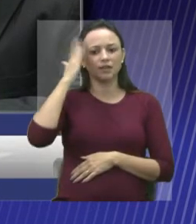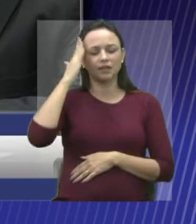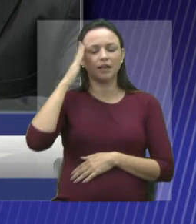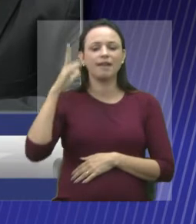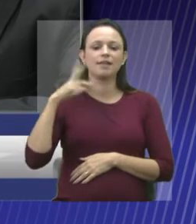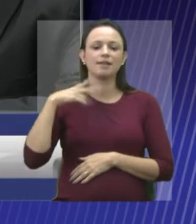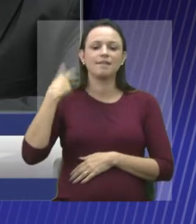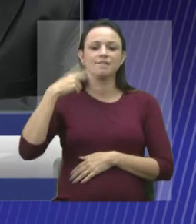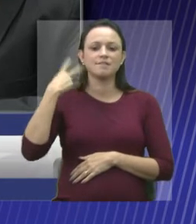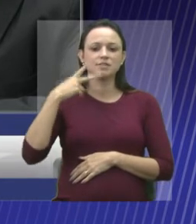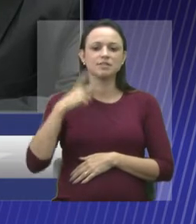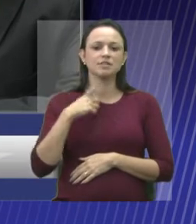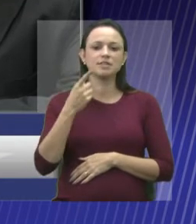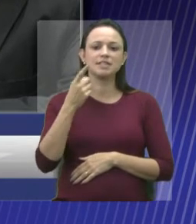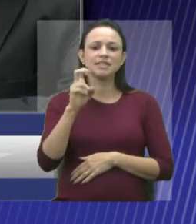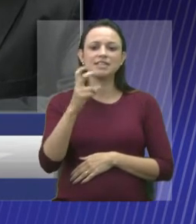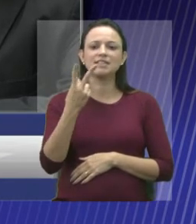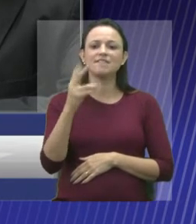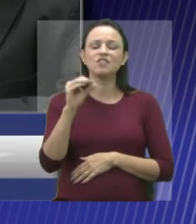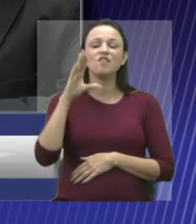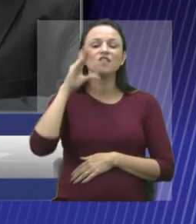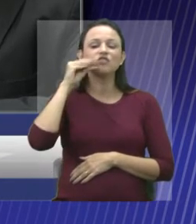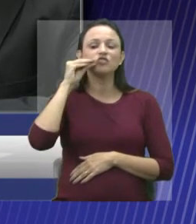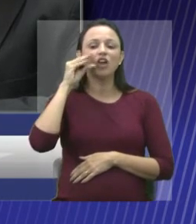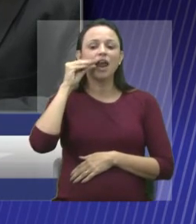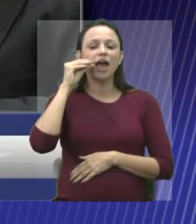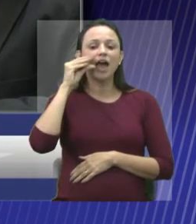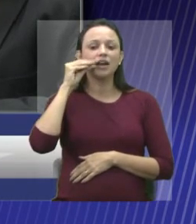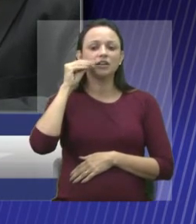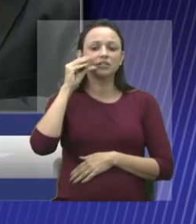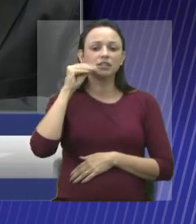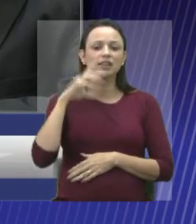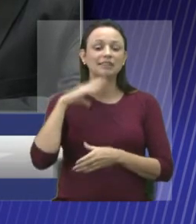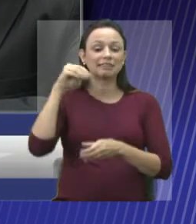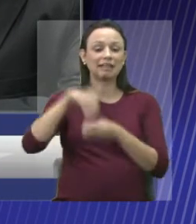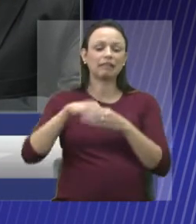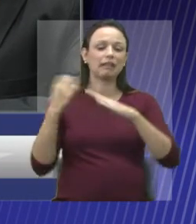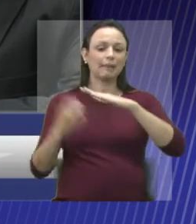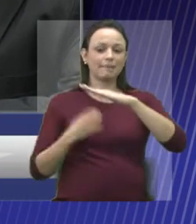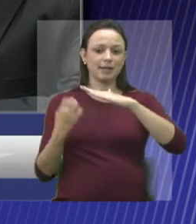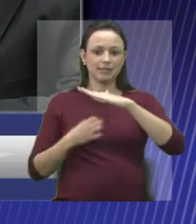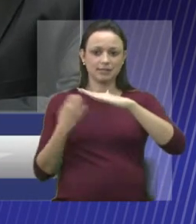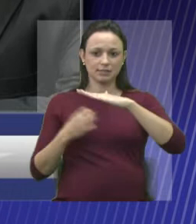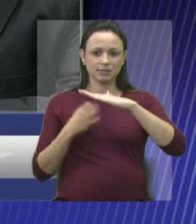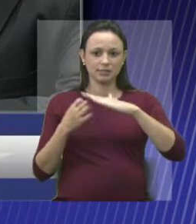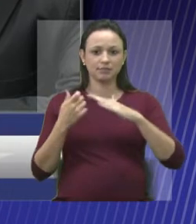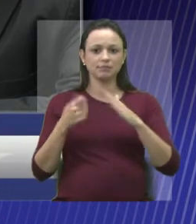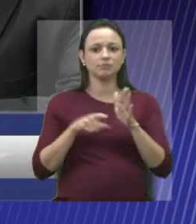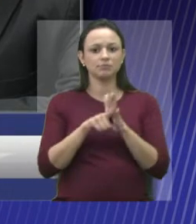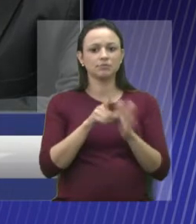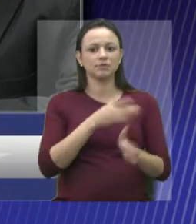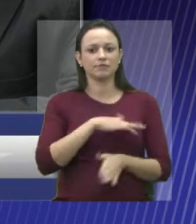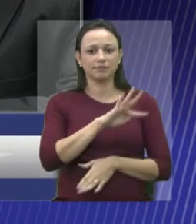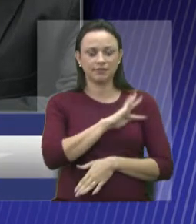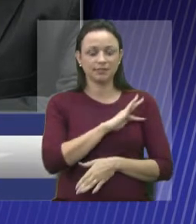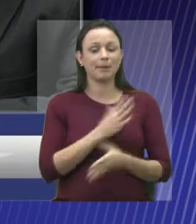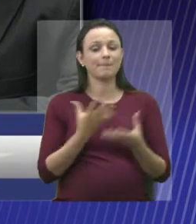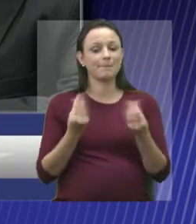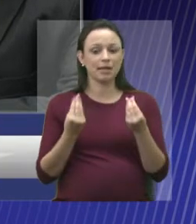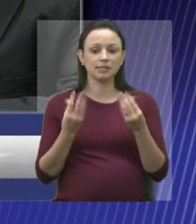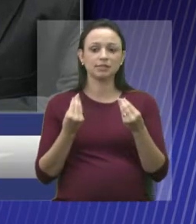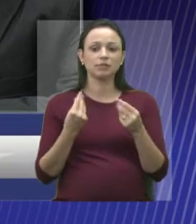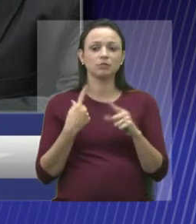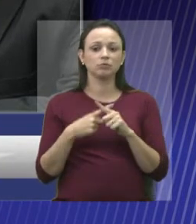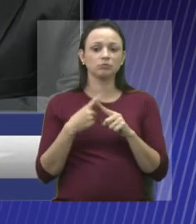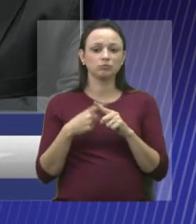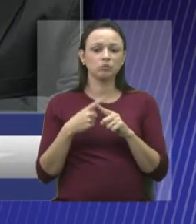vereadores com mais de 15, 20 funcionários, tá, nas empresas. Isso aí nós temos que fiscalizar e muito, porque são